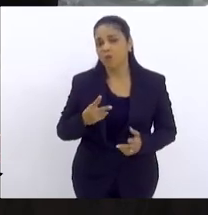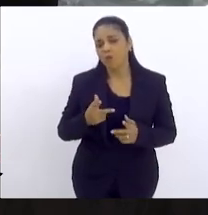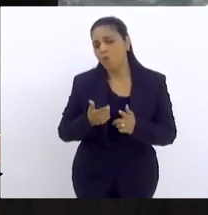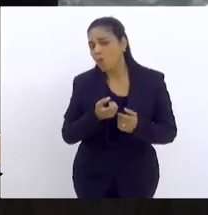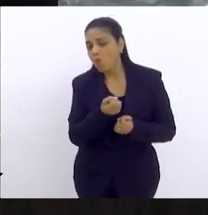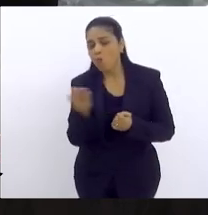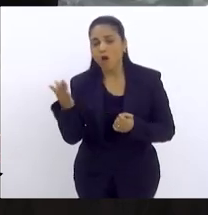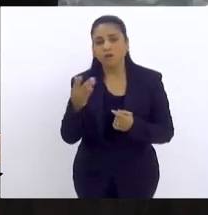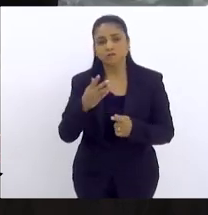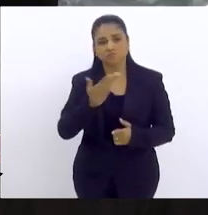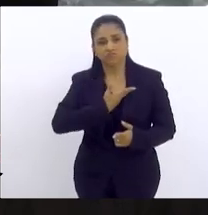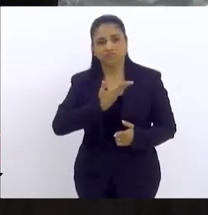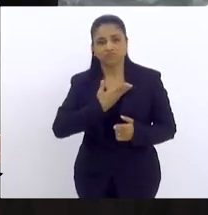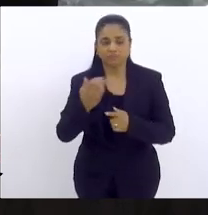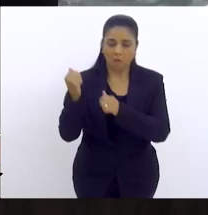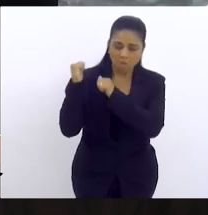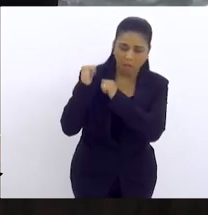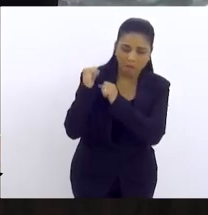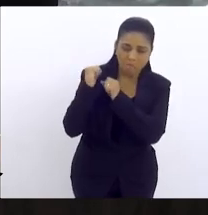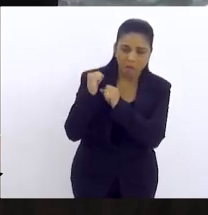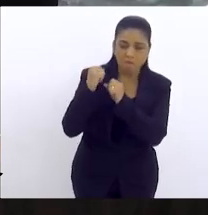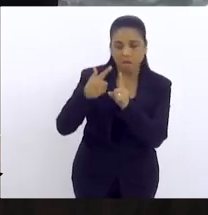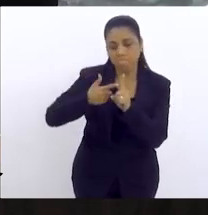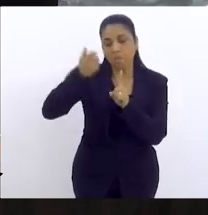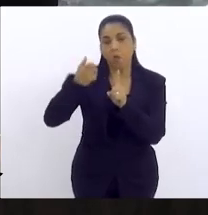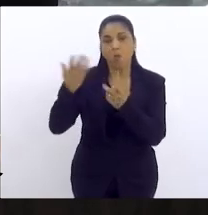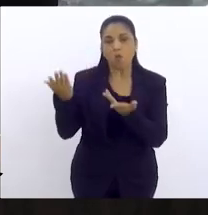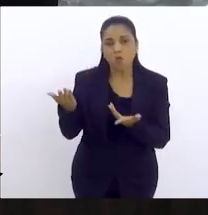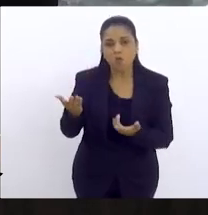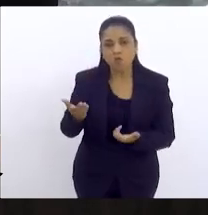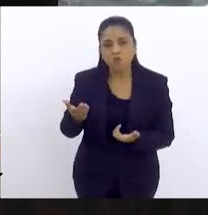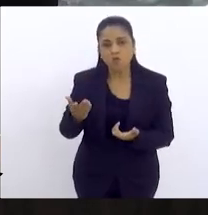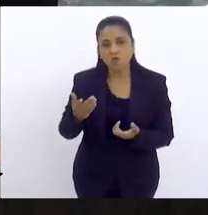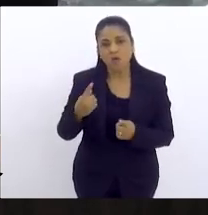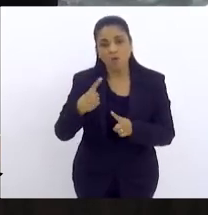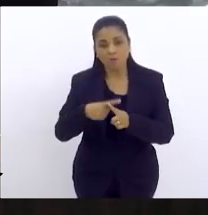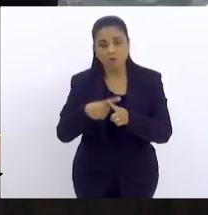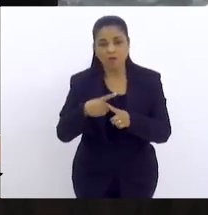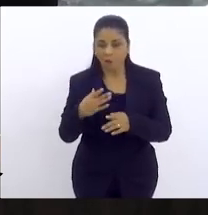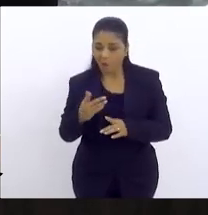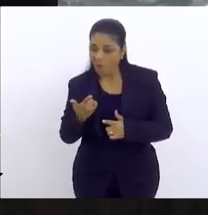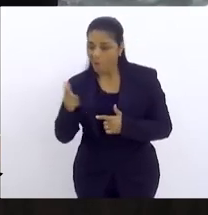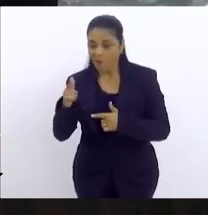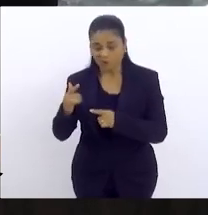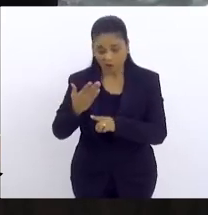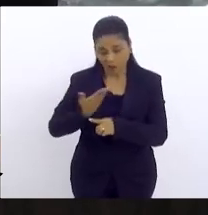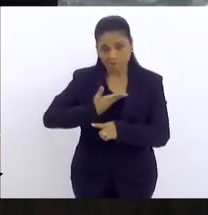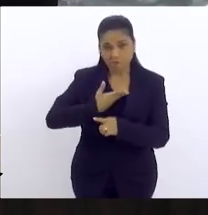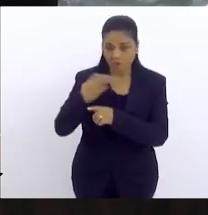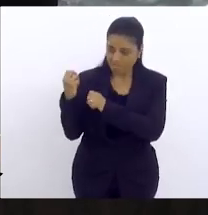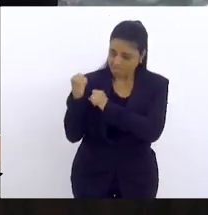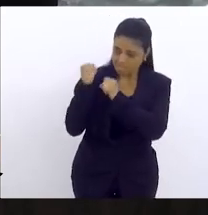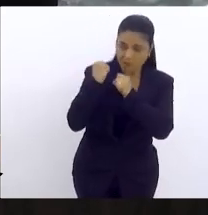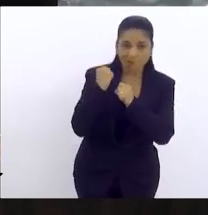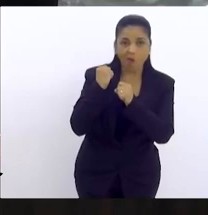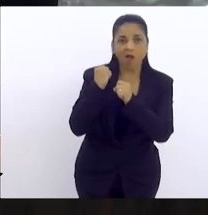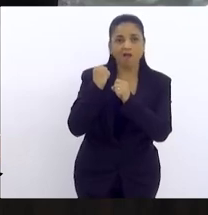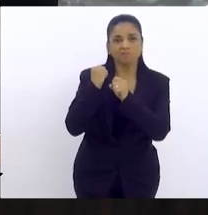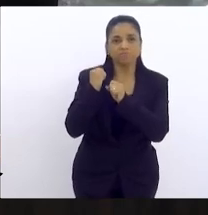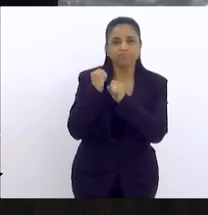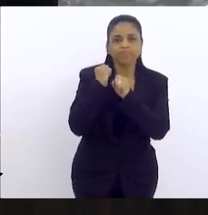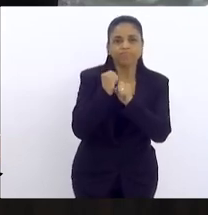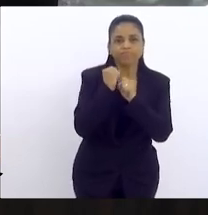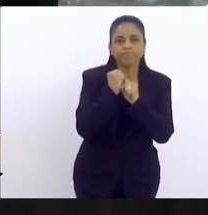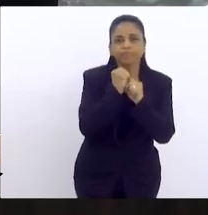será que um amigo não pode quantos não chegaram a morte exatamente por esses deslocamento que esse bravo Guerreiro pegou e botou